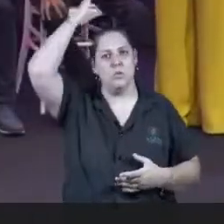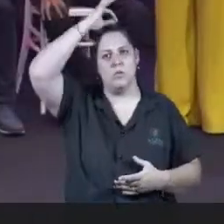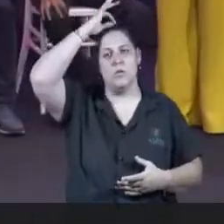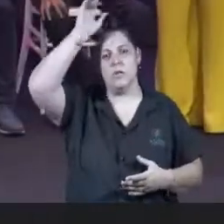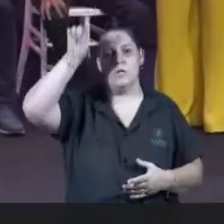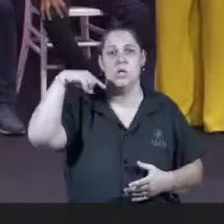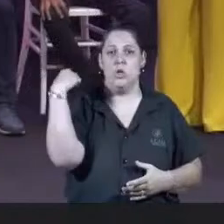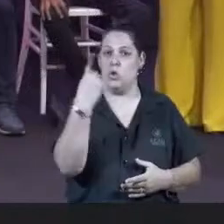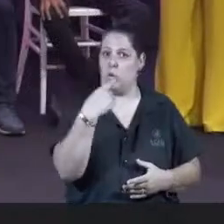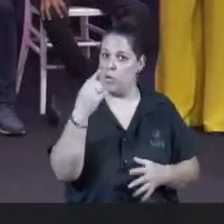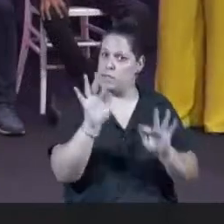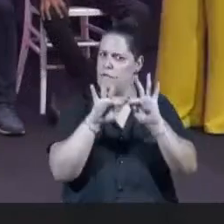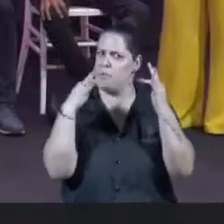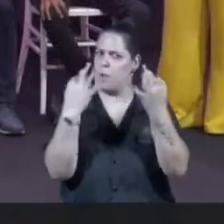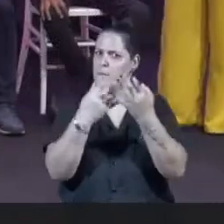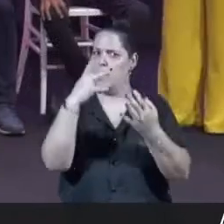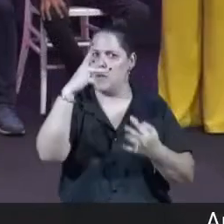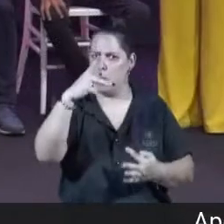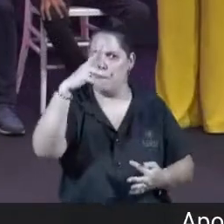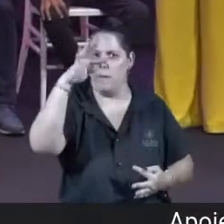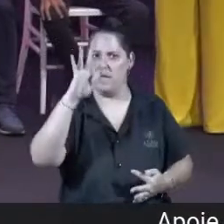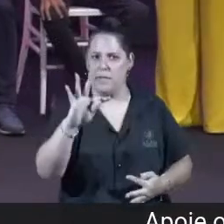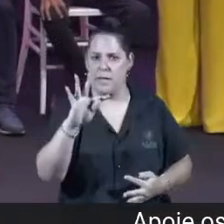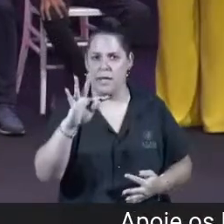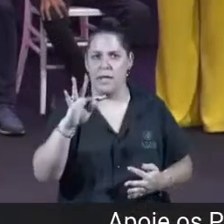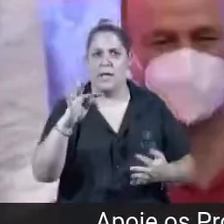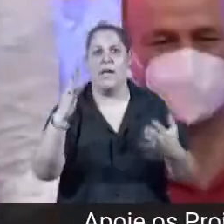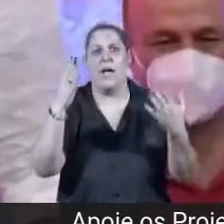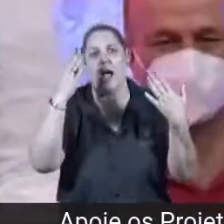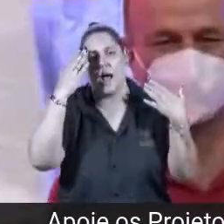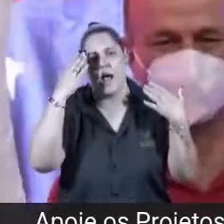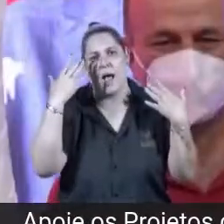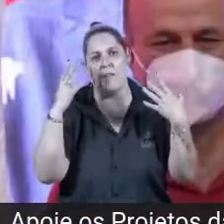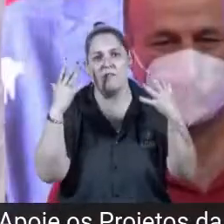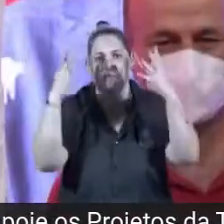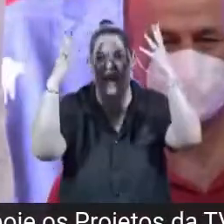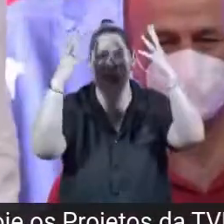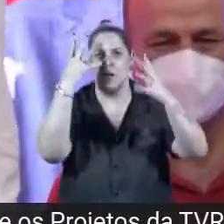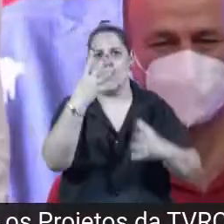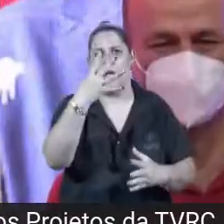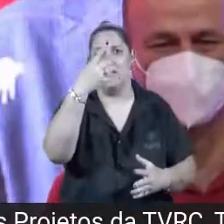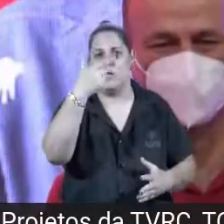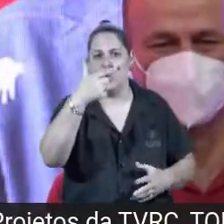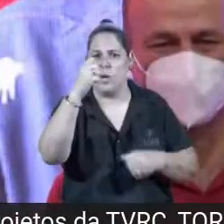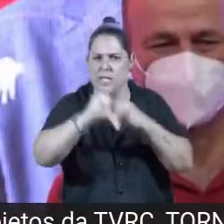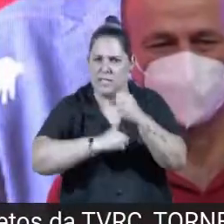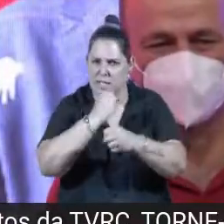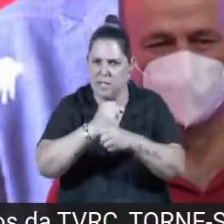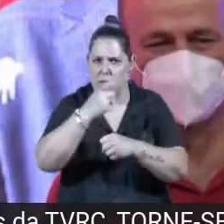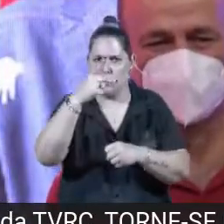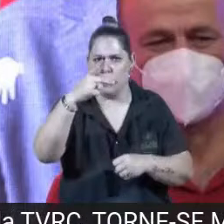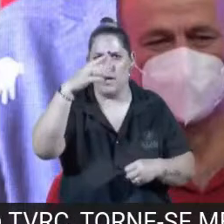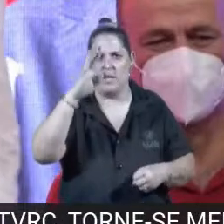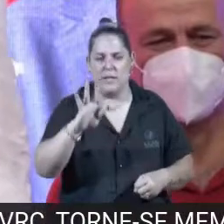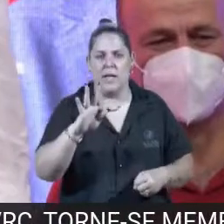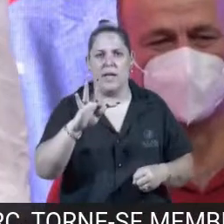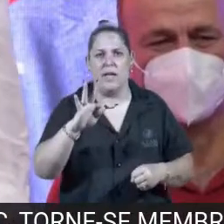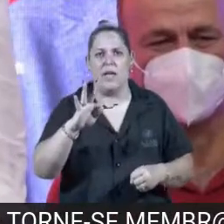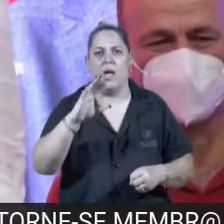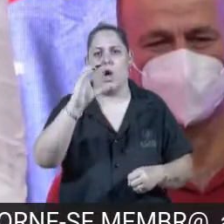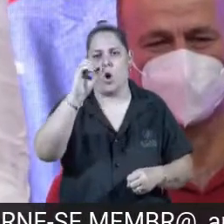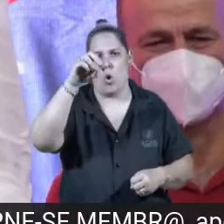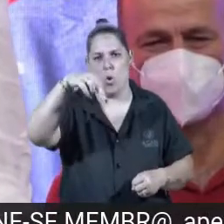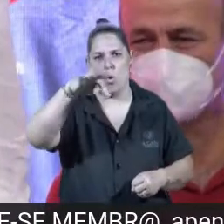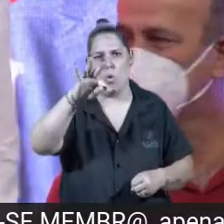da família do PT, que na comemoração dos 42 anos nossos, realmente você é um